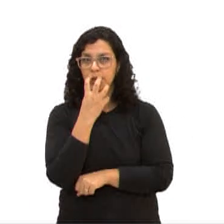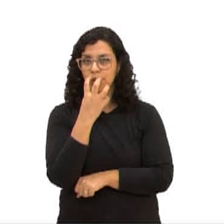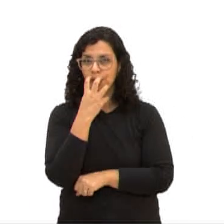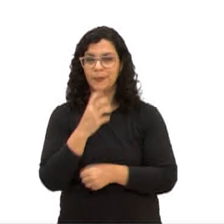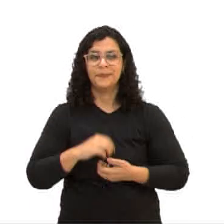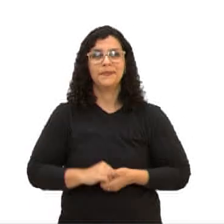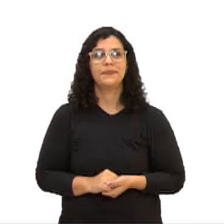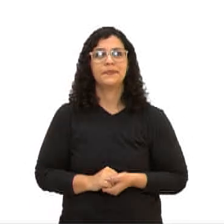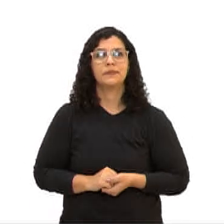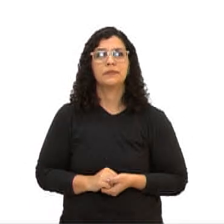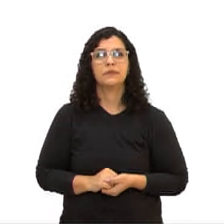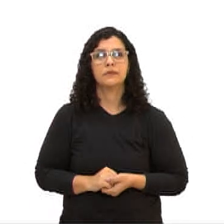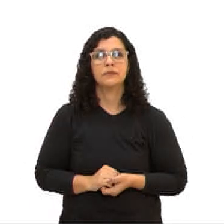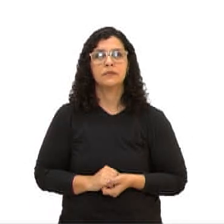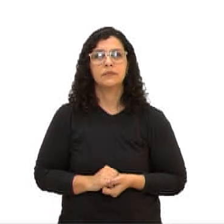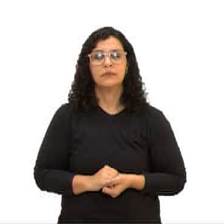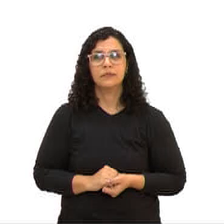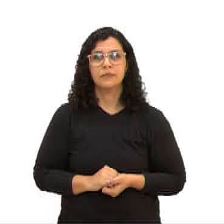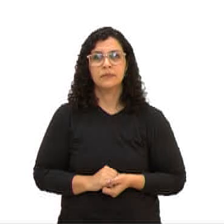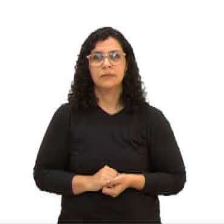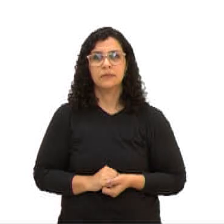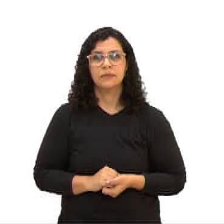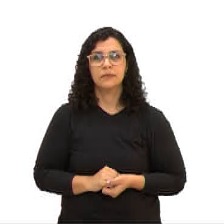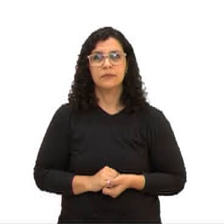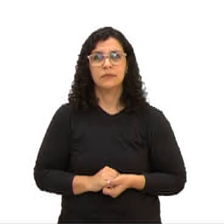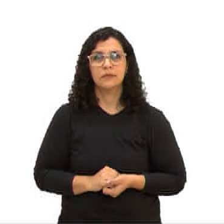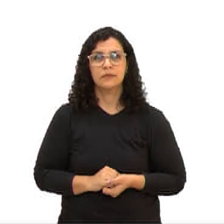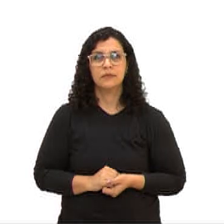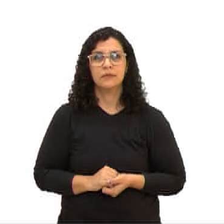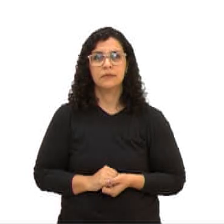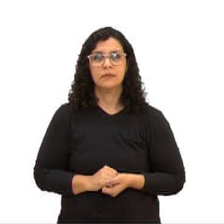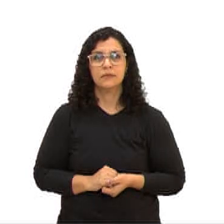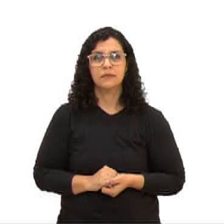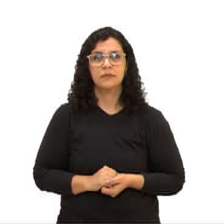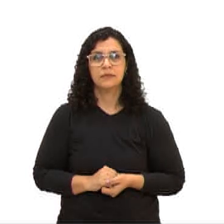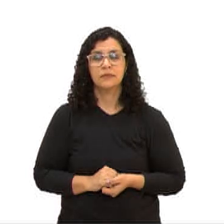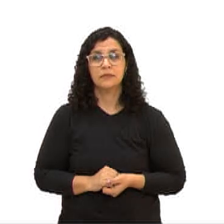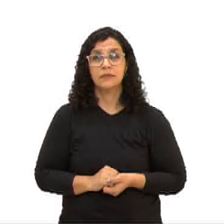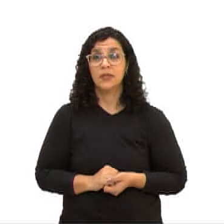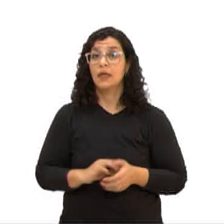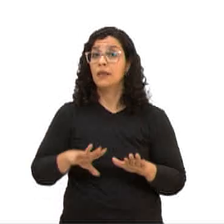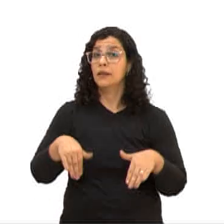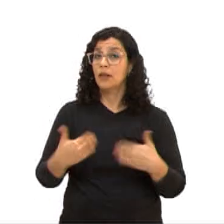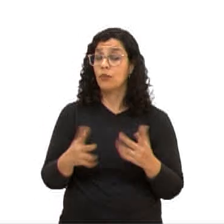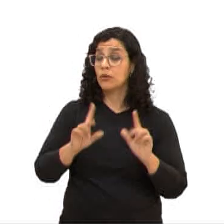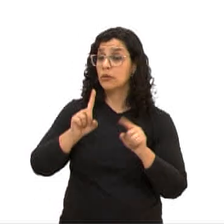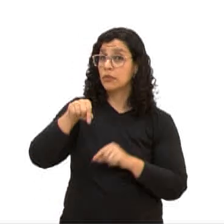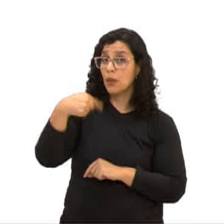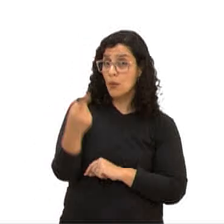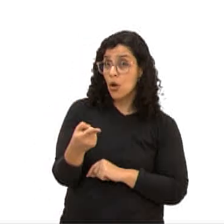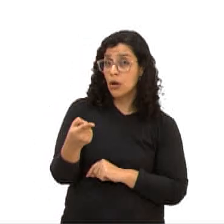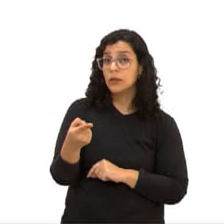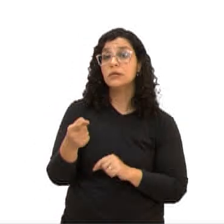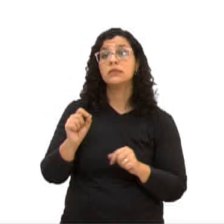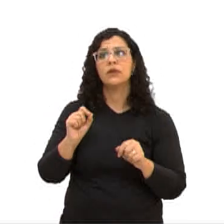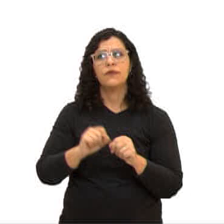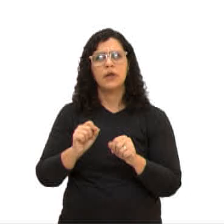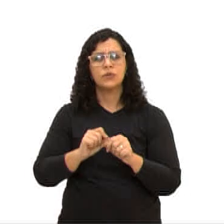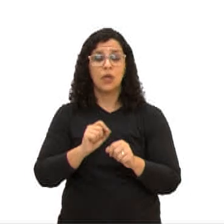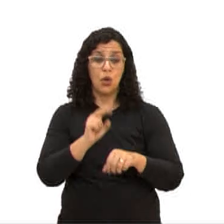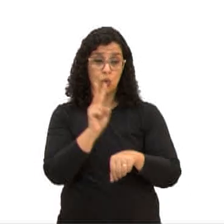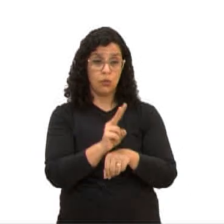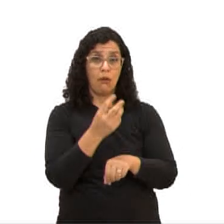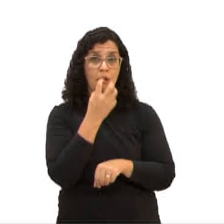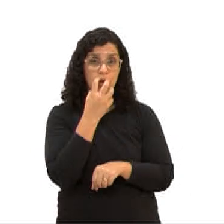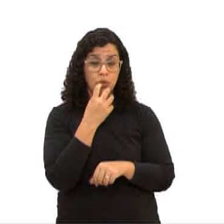cachorros. E, por fim, me banho e hago el almuerzo. Então, pelo fim ali da manhã, depois que cuidou